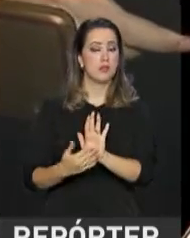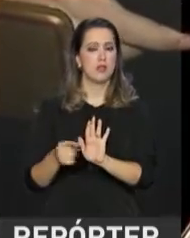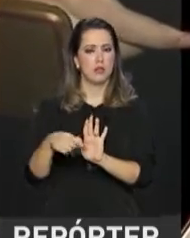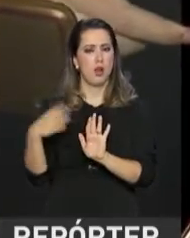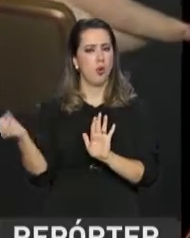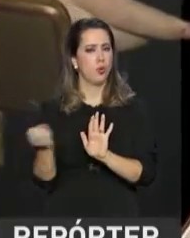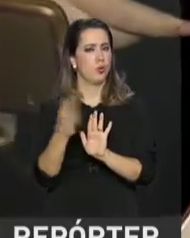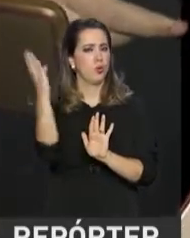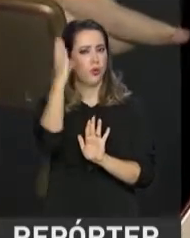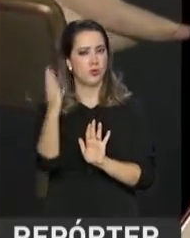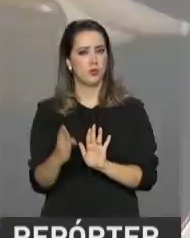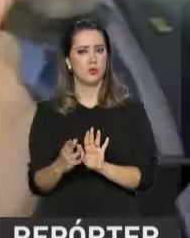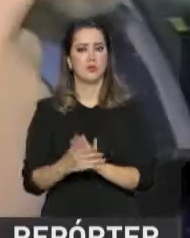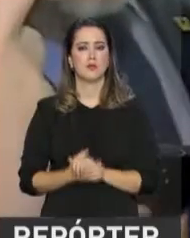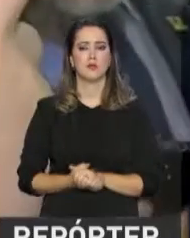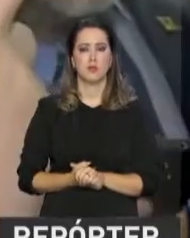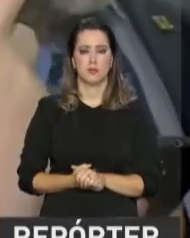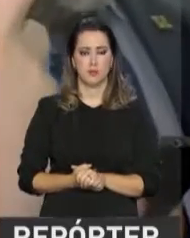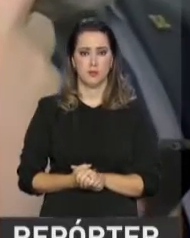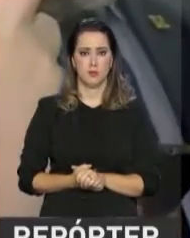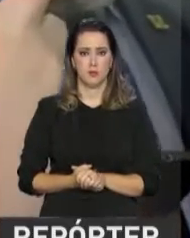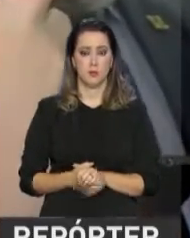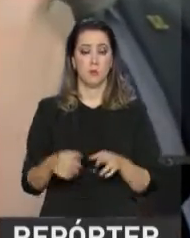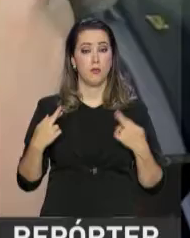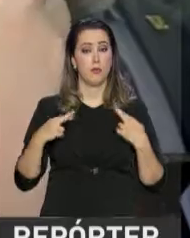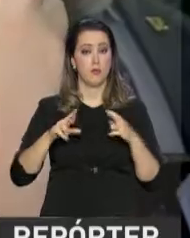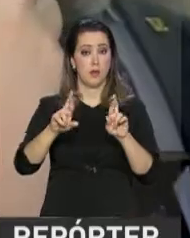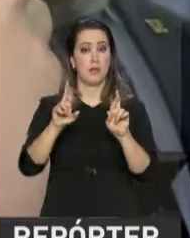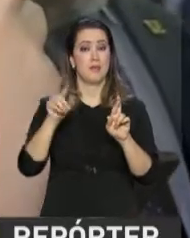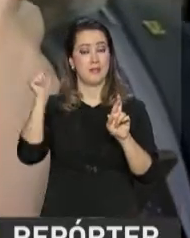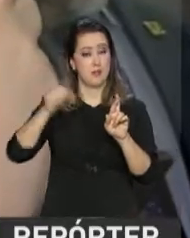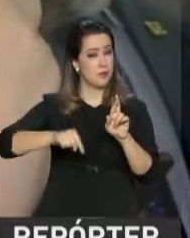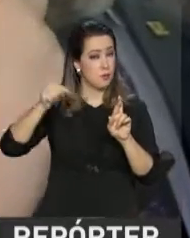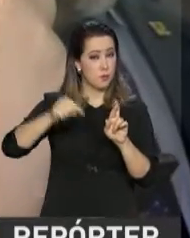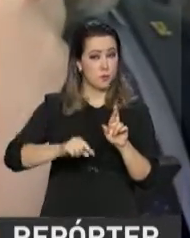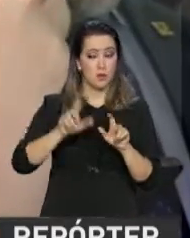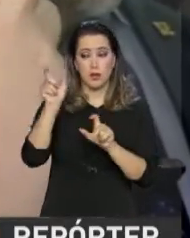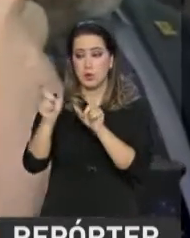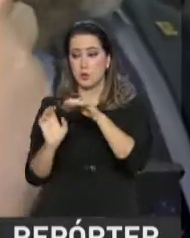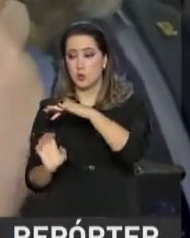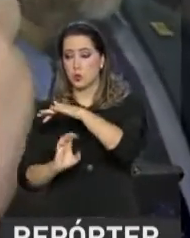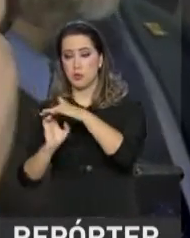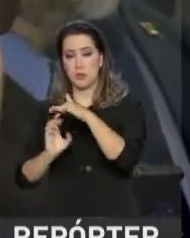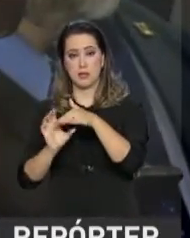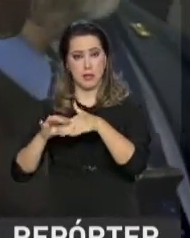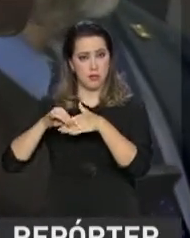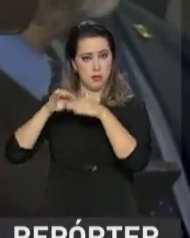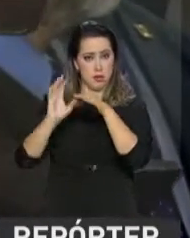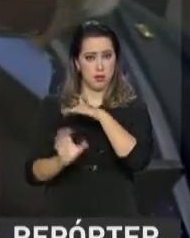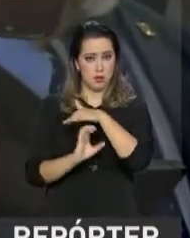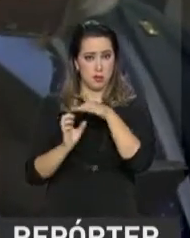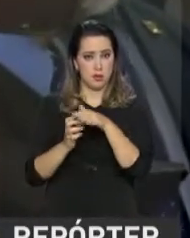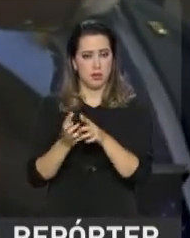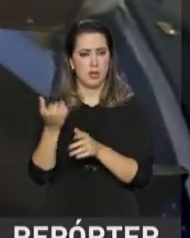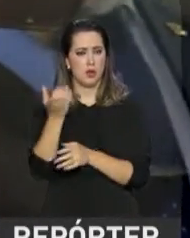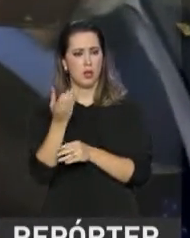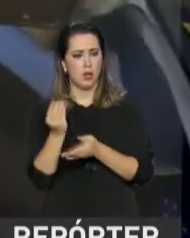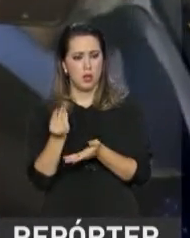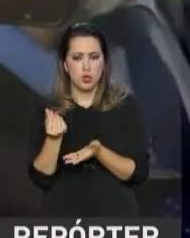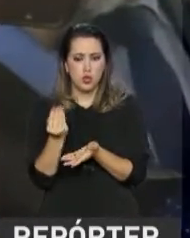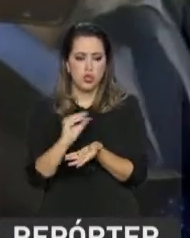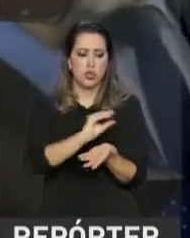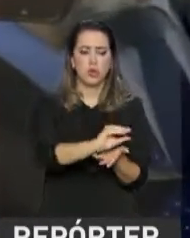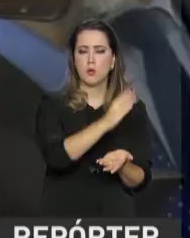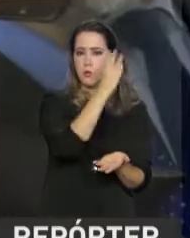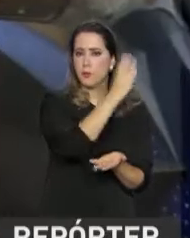novo brasil é escutar nossa esperança aqui os investidores que é que estejam se interessa em cada vez mais pelo brasil e